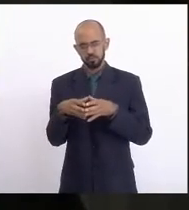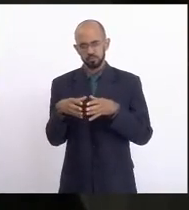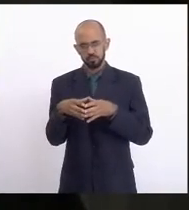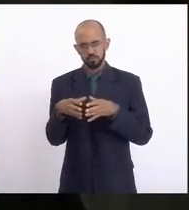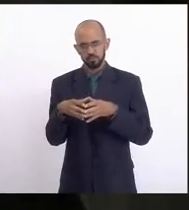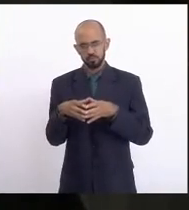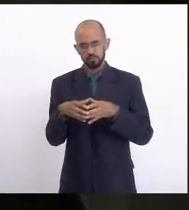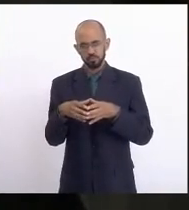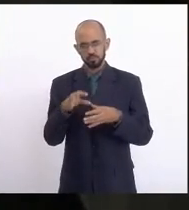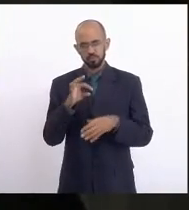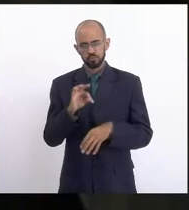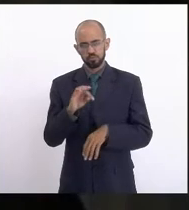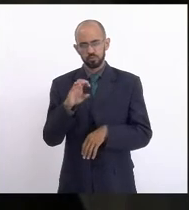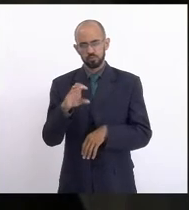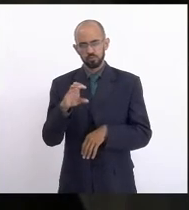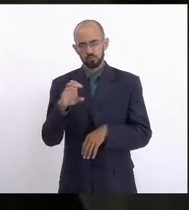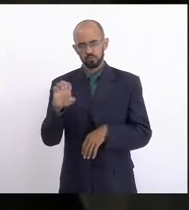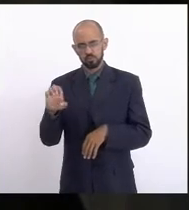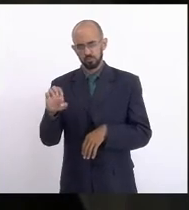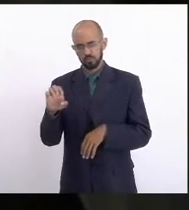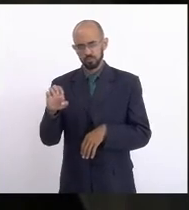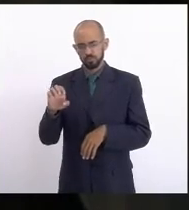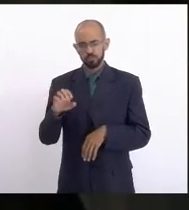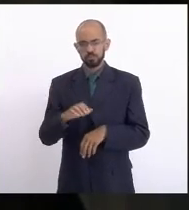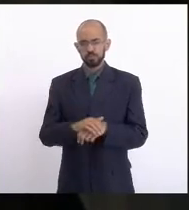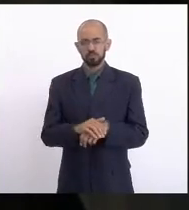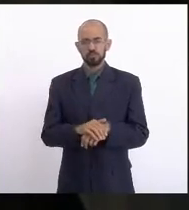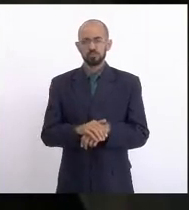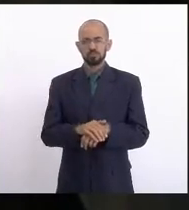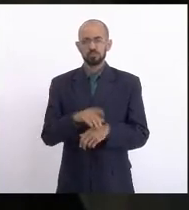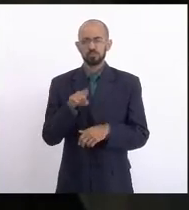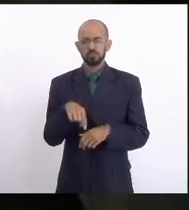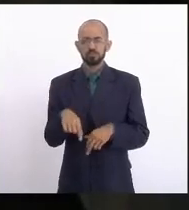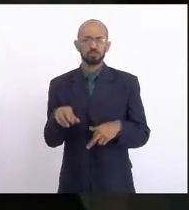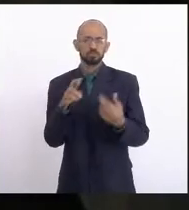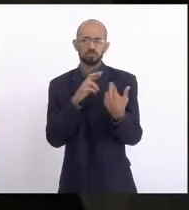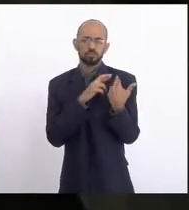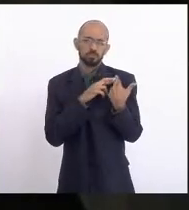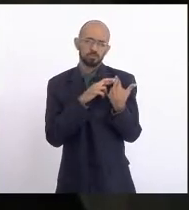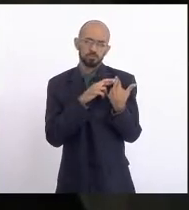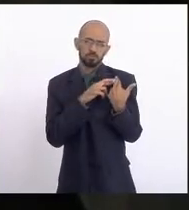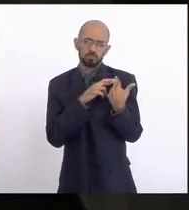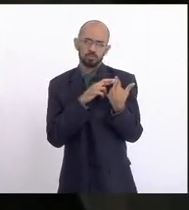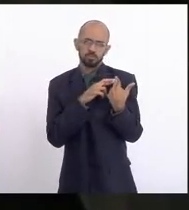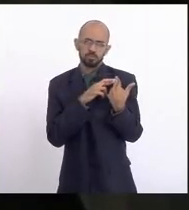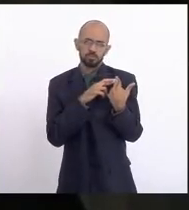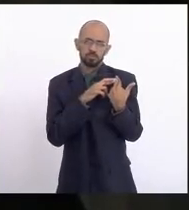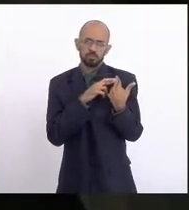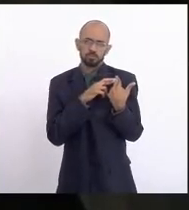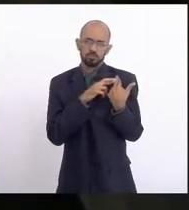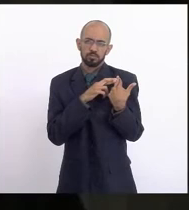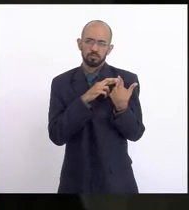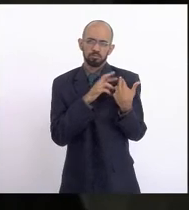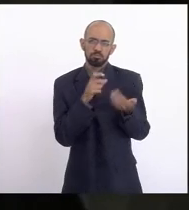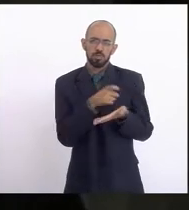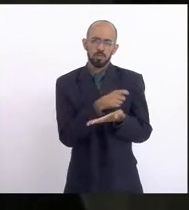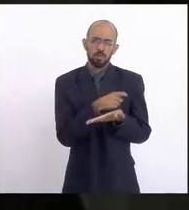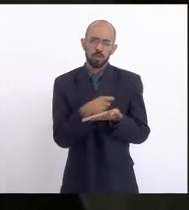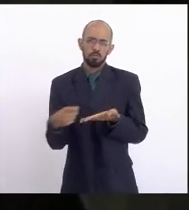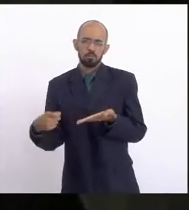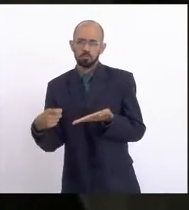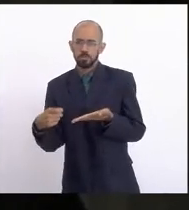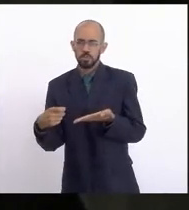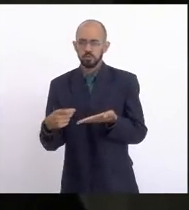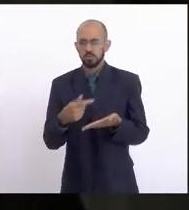de Justiça, foi responsável pela cassação de um mandato de um governador